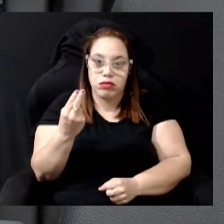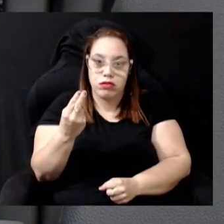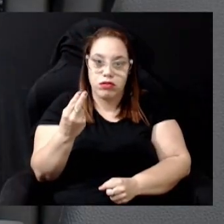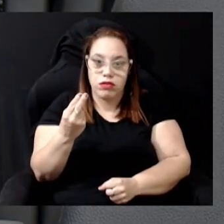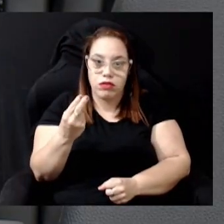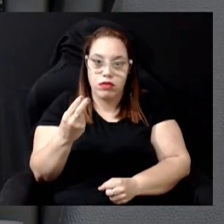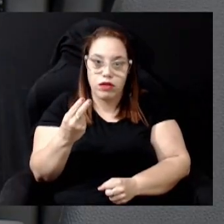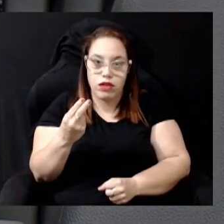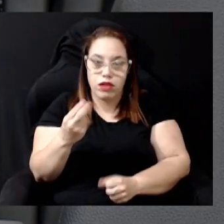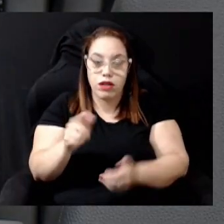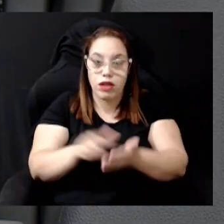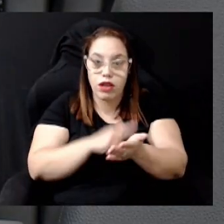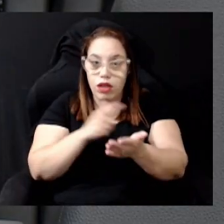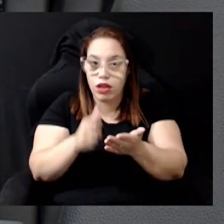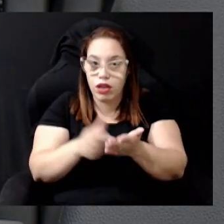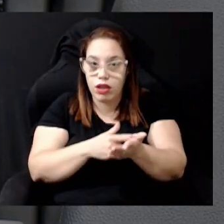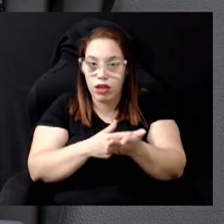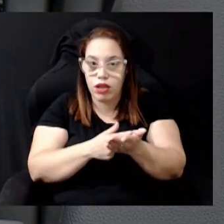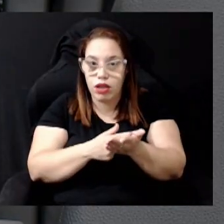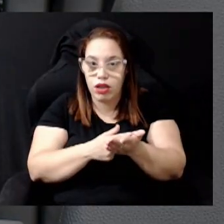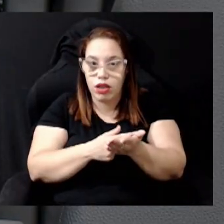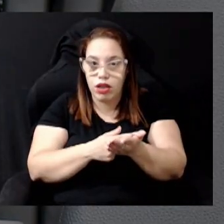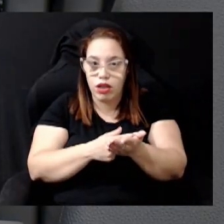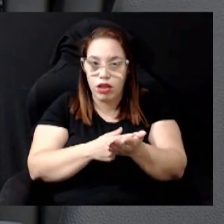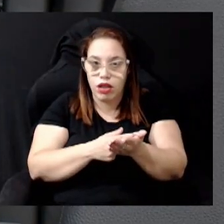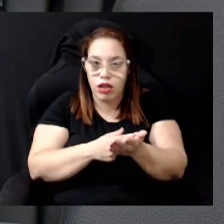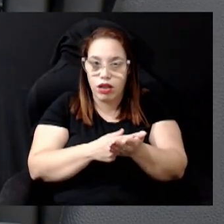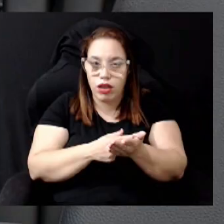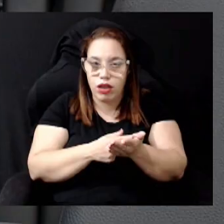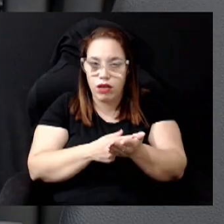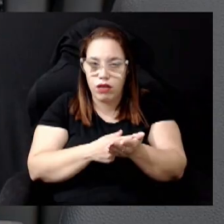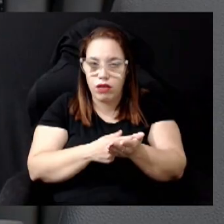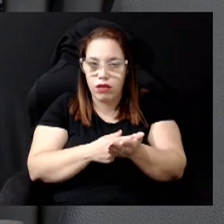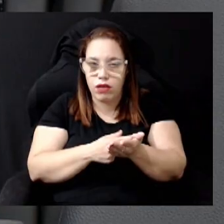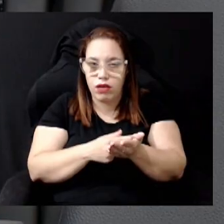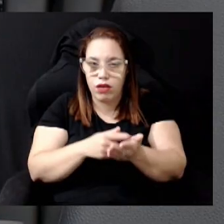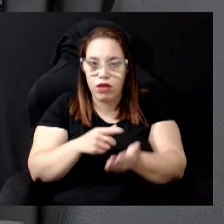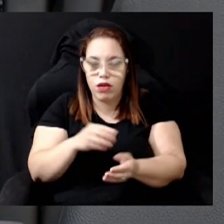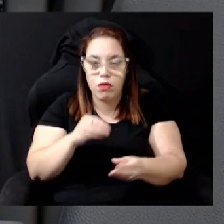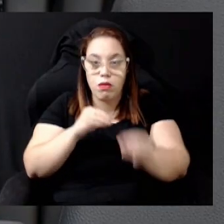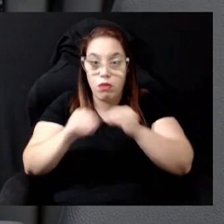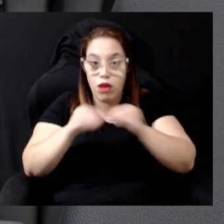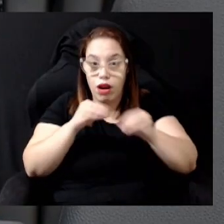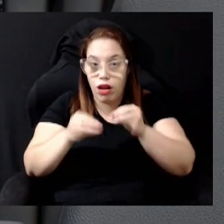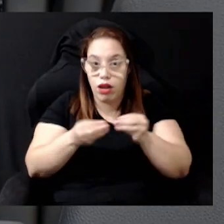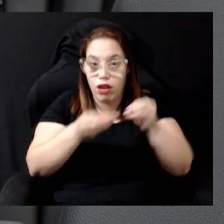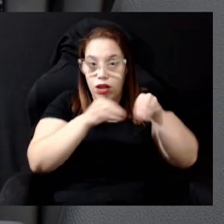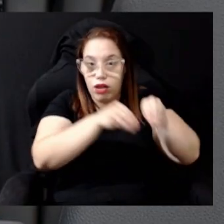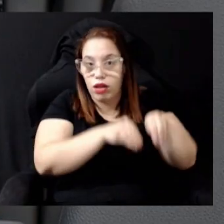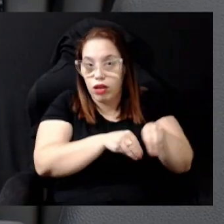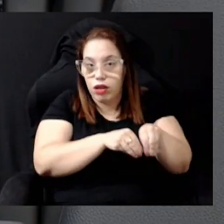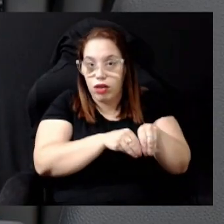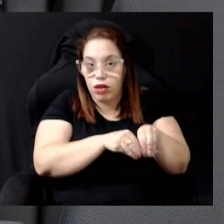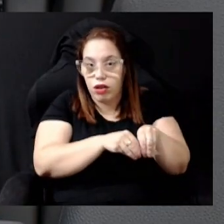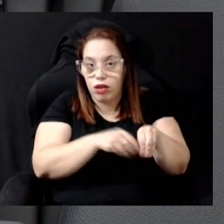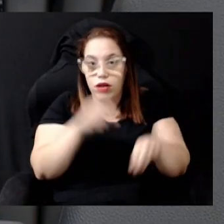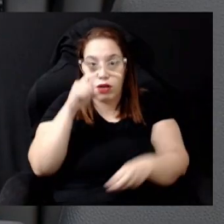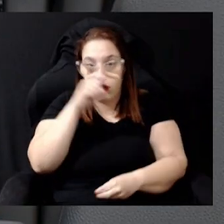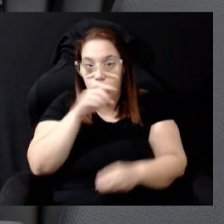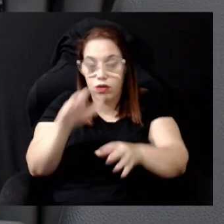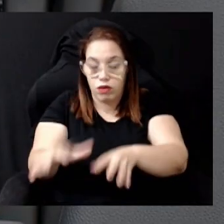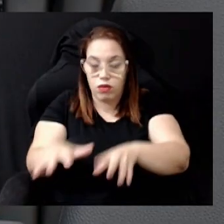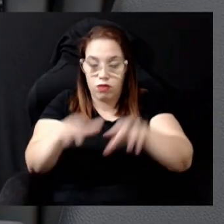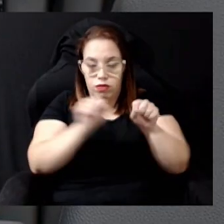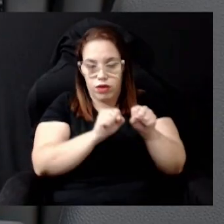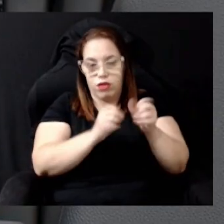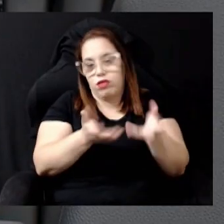pode adicionar, né, acondicionar num saco plástico e o caminhão do lixo recolhe. De maneira